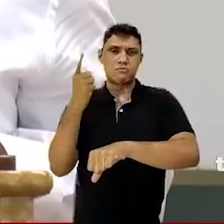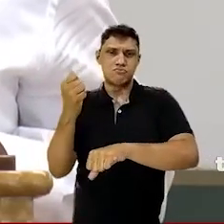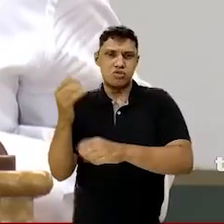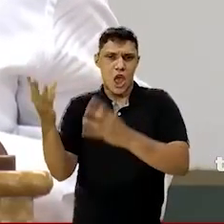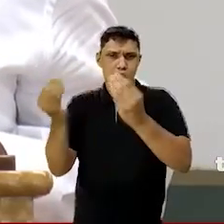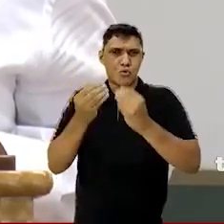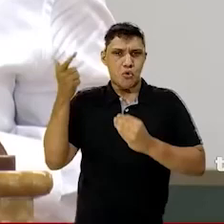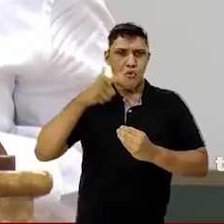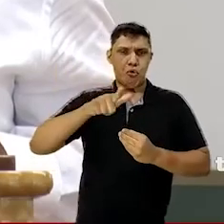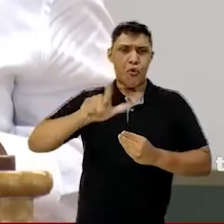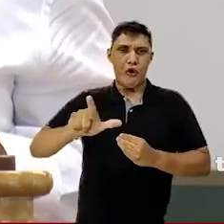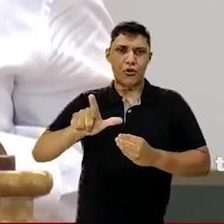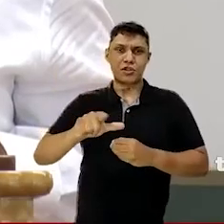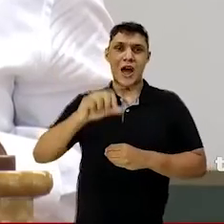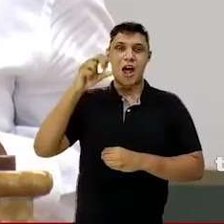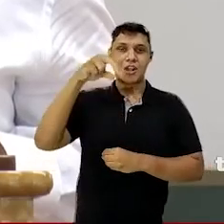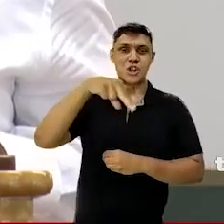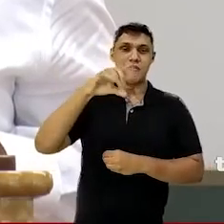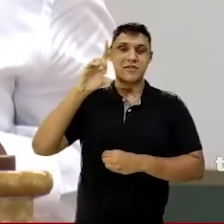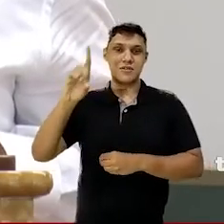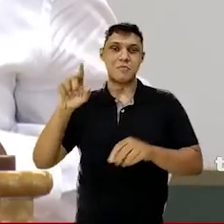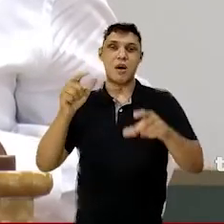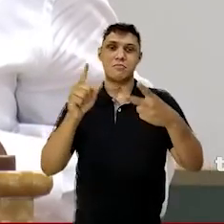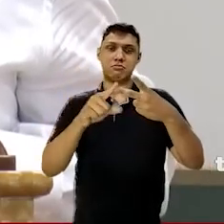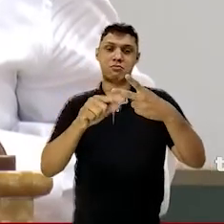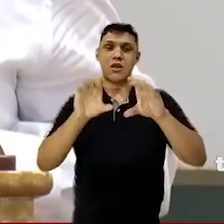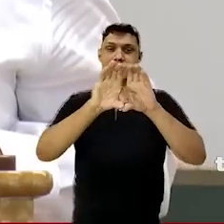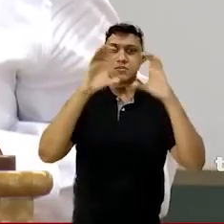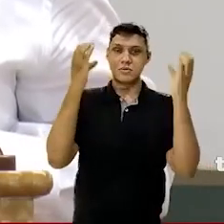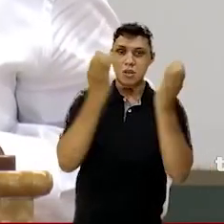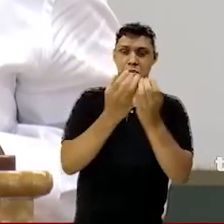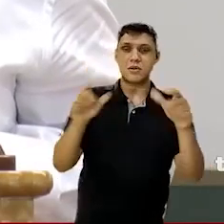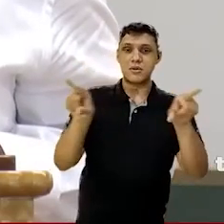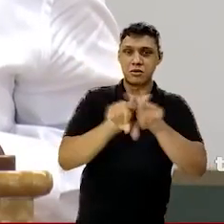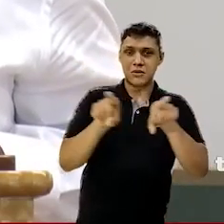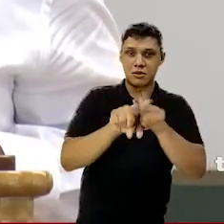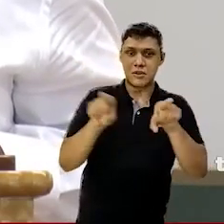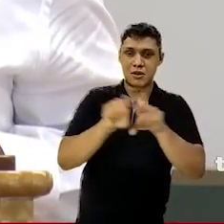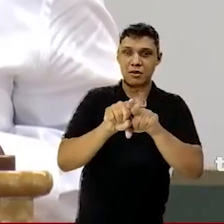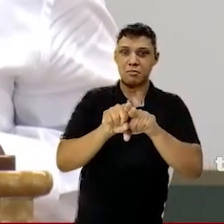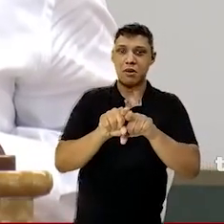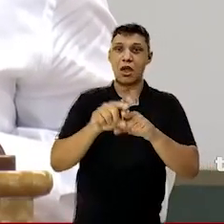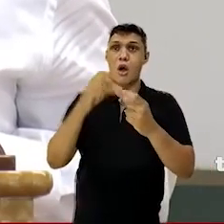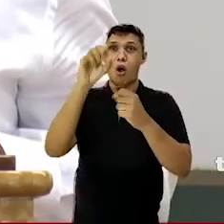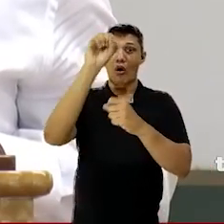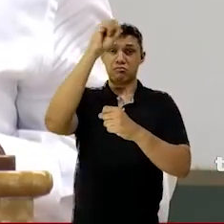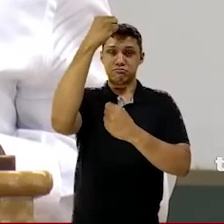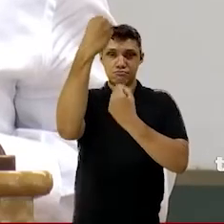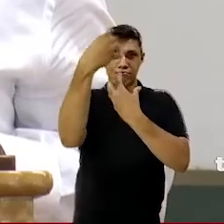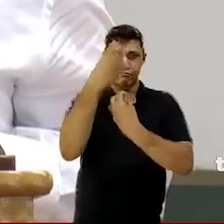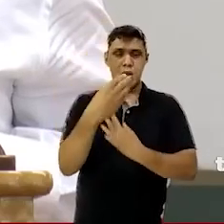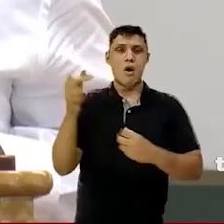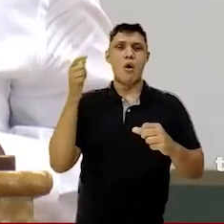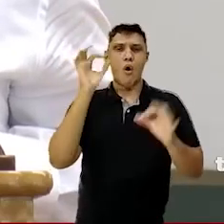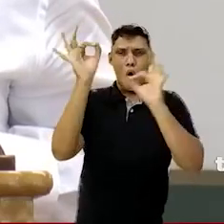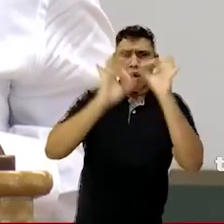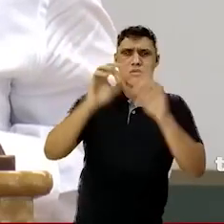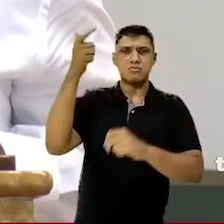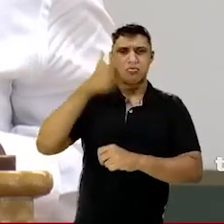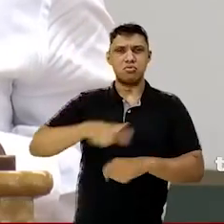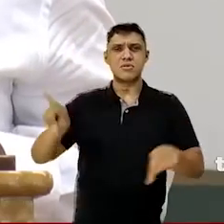Descoberta, outra no bairro da Samanaú. Viabilizamos semáforo em nossa cidade, mostrando que a gente precisa ter